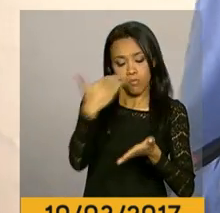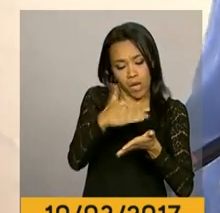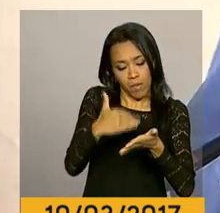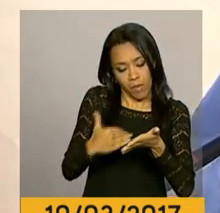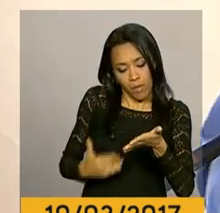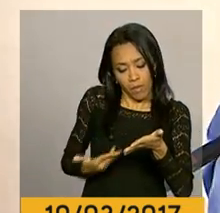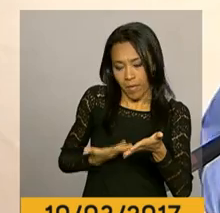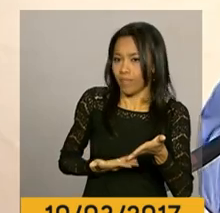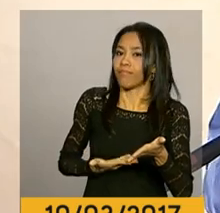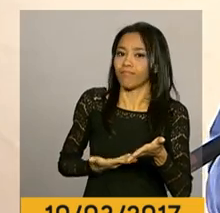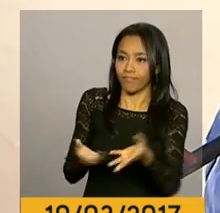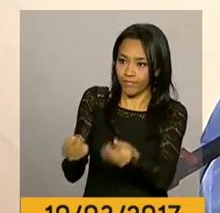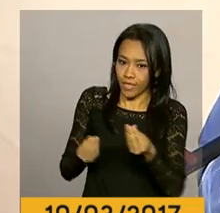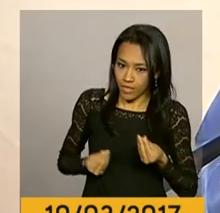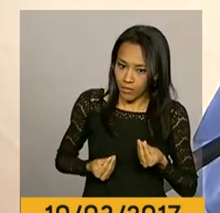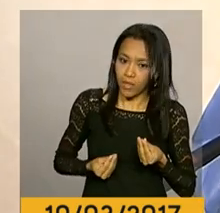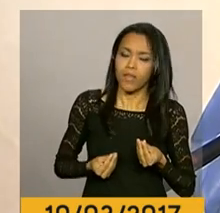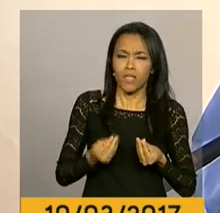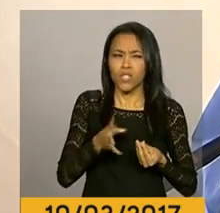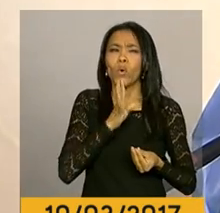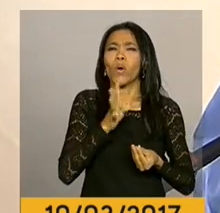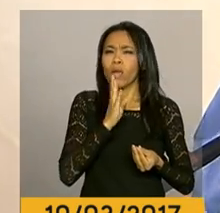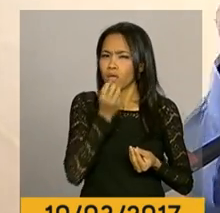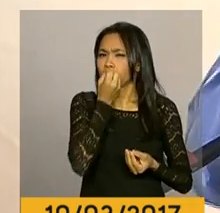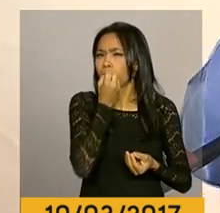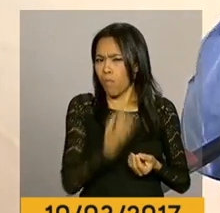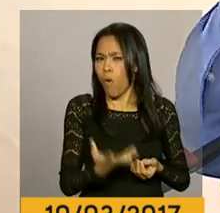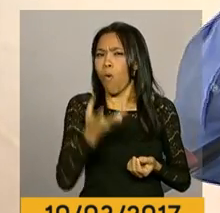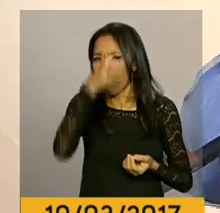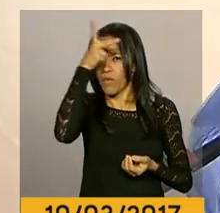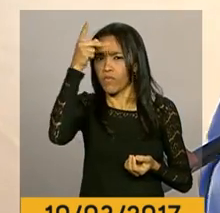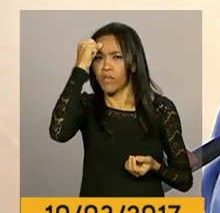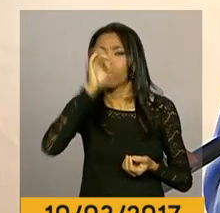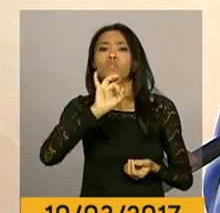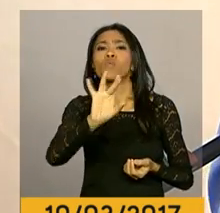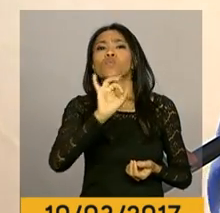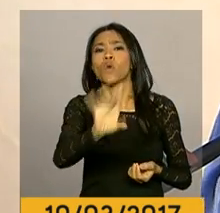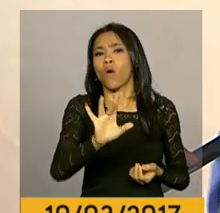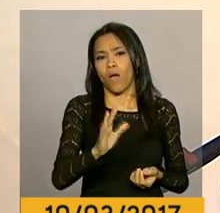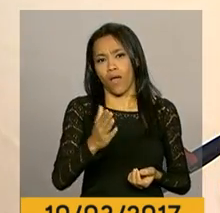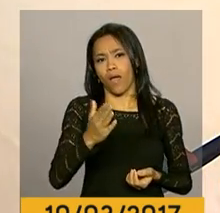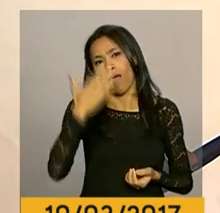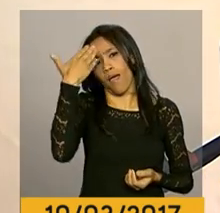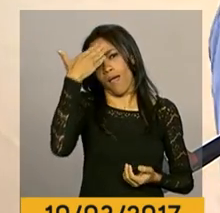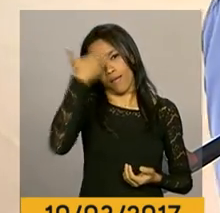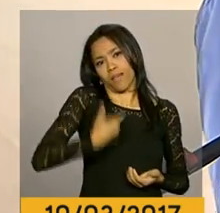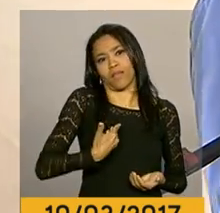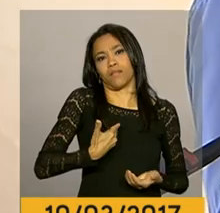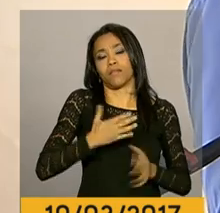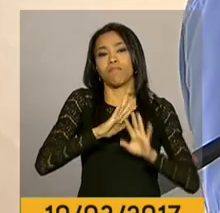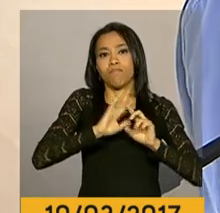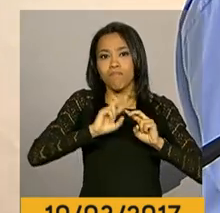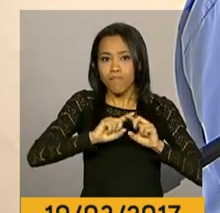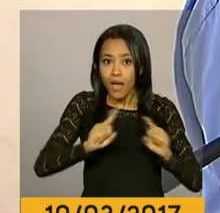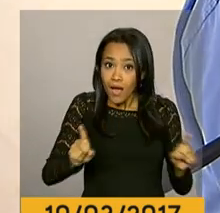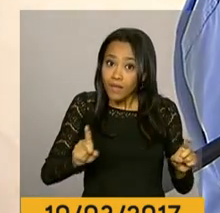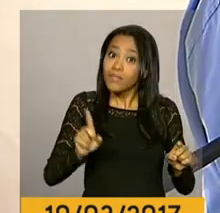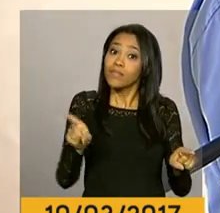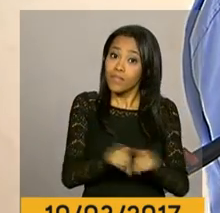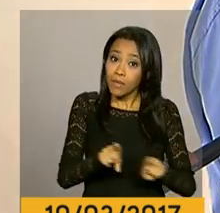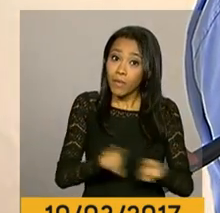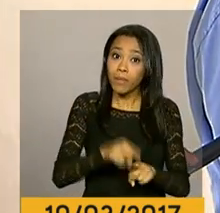porque o que mais, a gente conhece o bom prefeito quando ele não apenas agradece, mas quando ele agradece e além